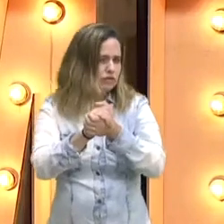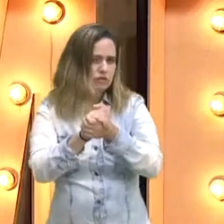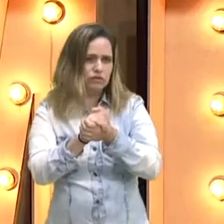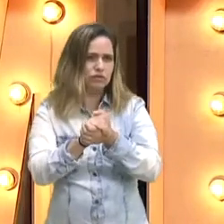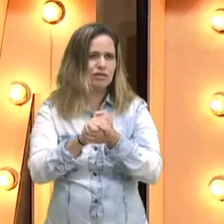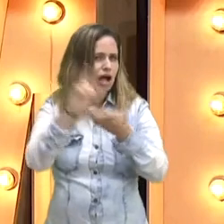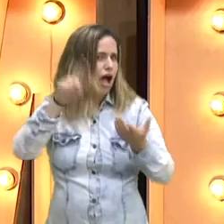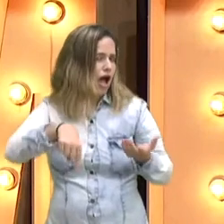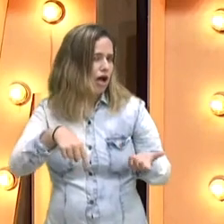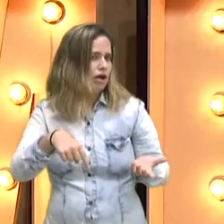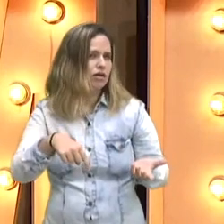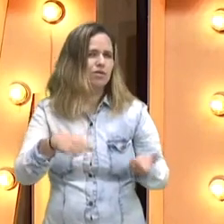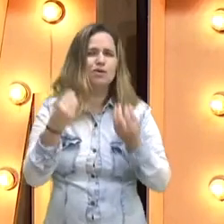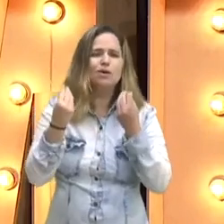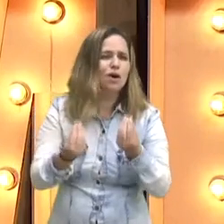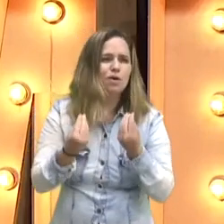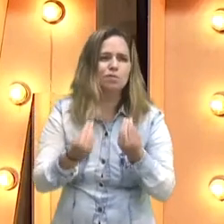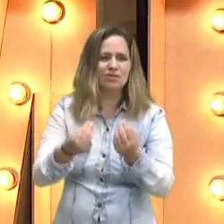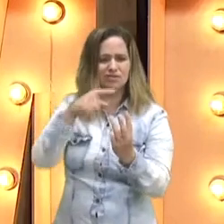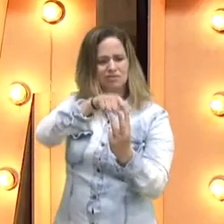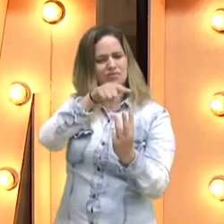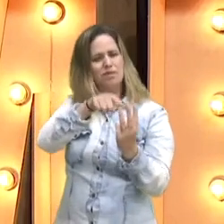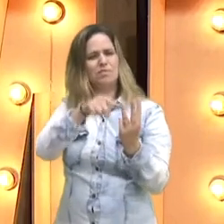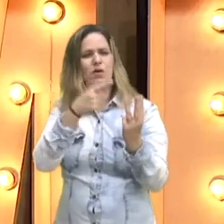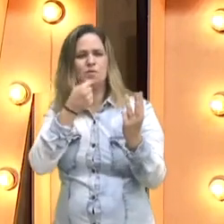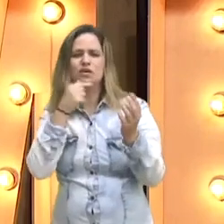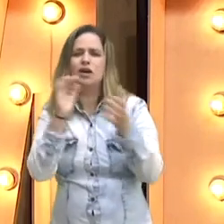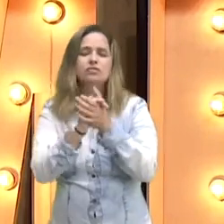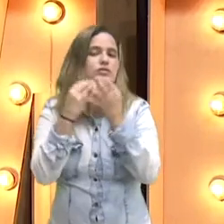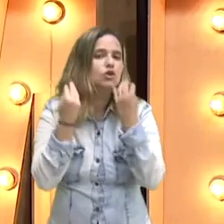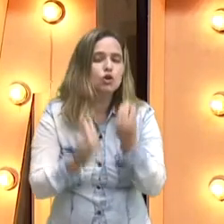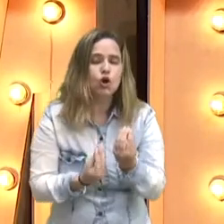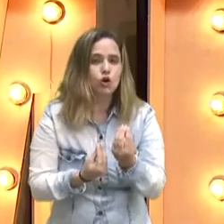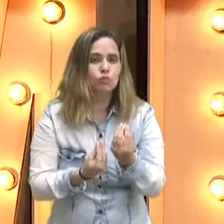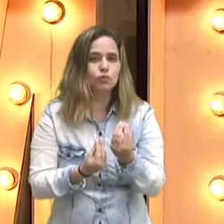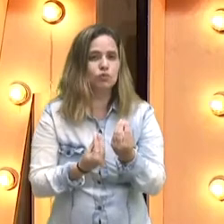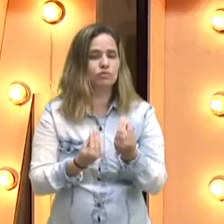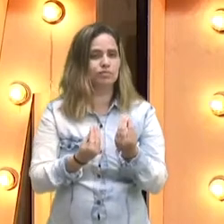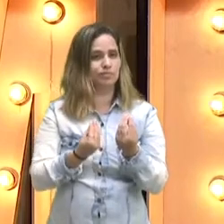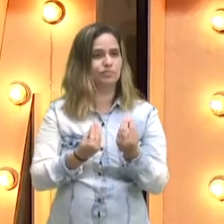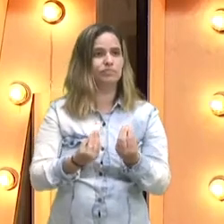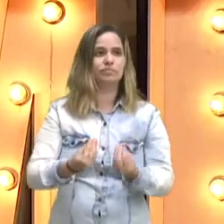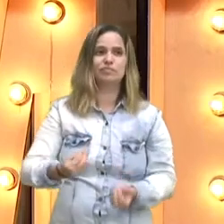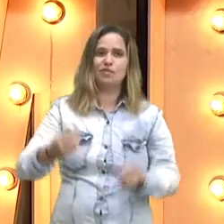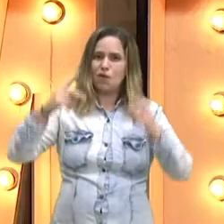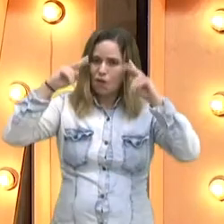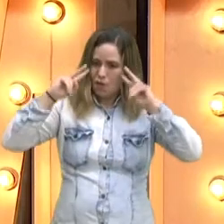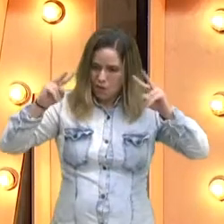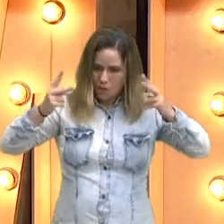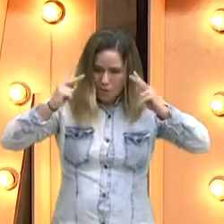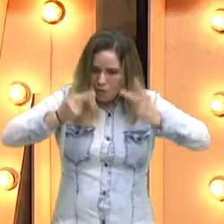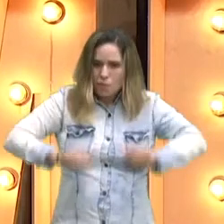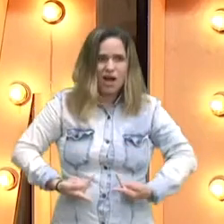oficializada de uma maneira cada vez mais depreciativa ao caráter humano. Nós já temos gente que quer casar